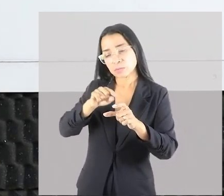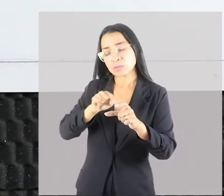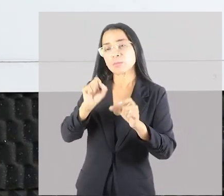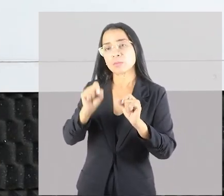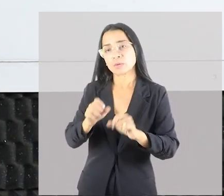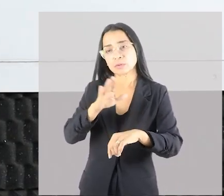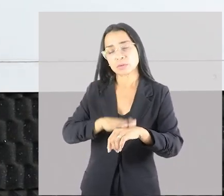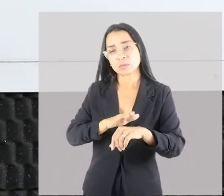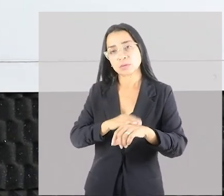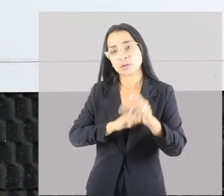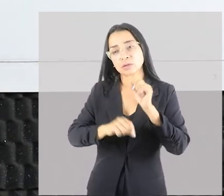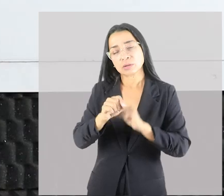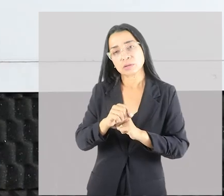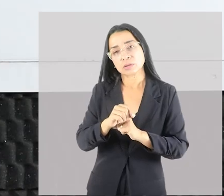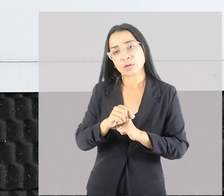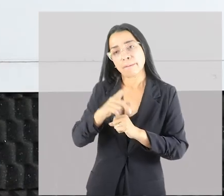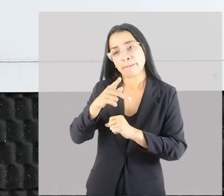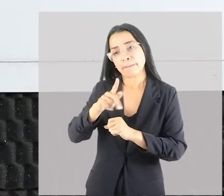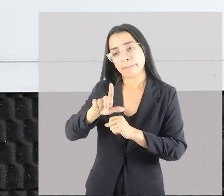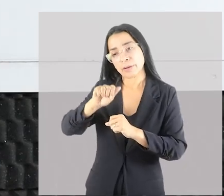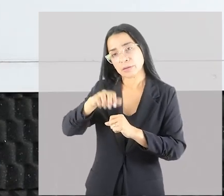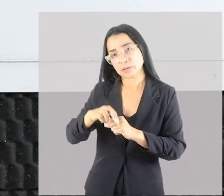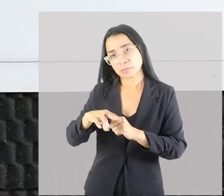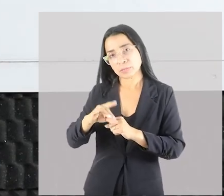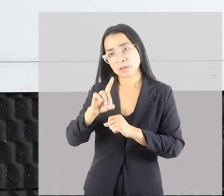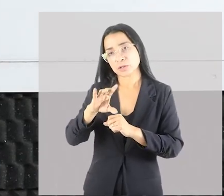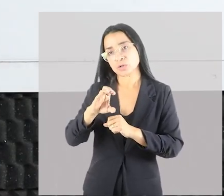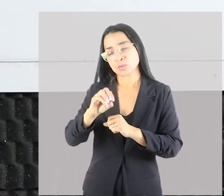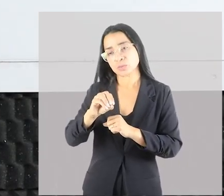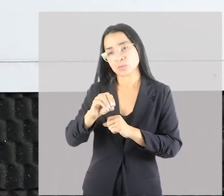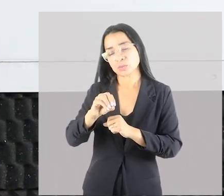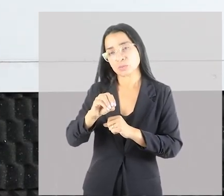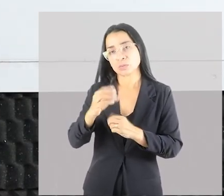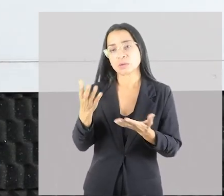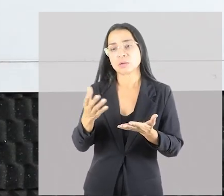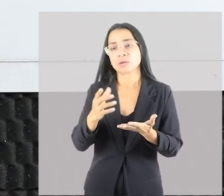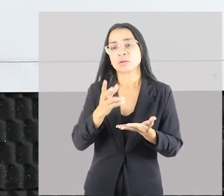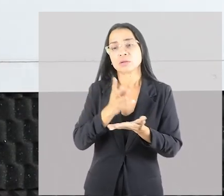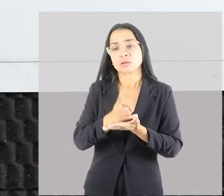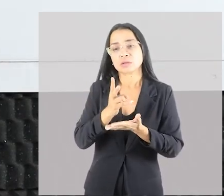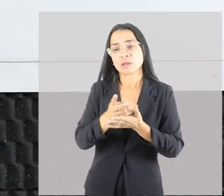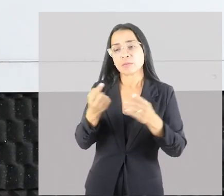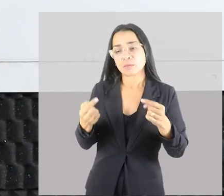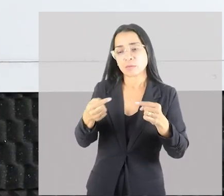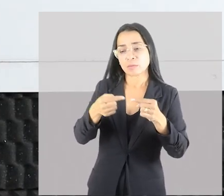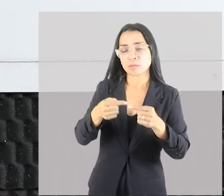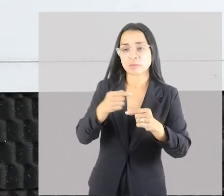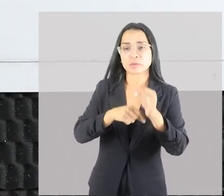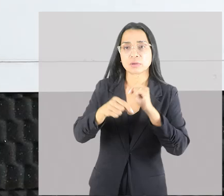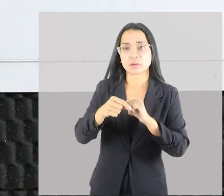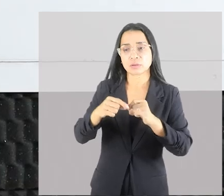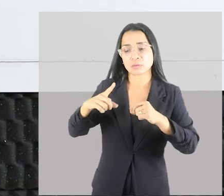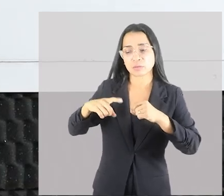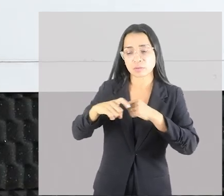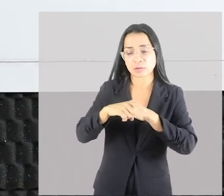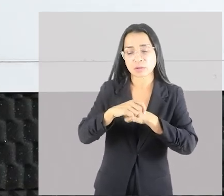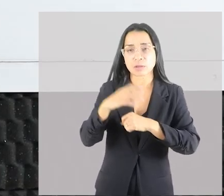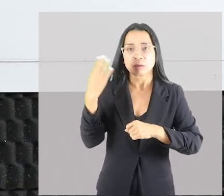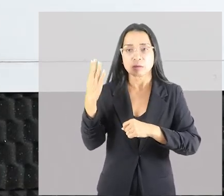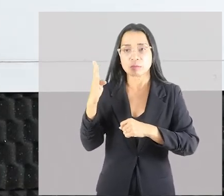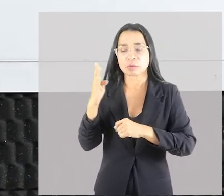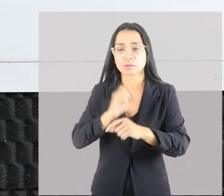pode chamar também de plasmídios, tá? Plasmídios estão sempre muito associados às bactérias.